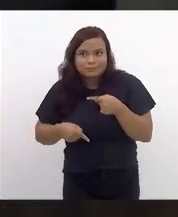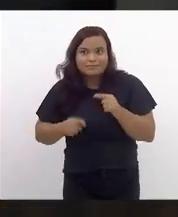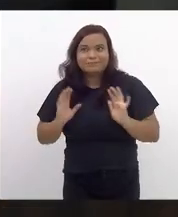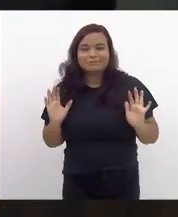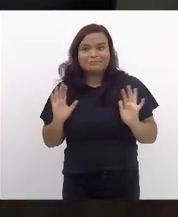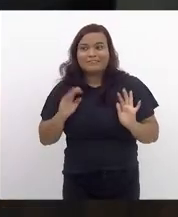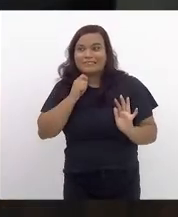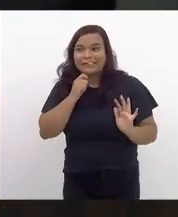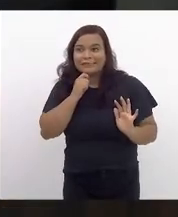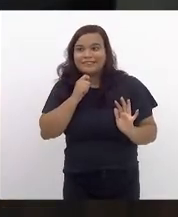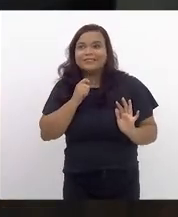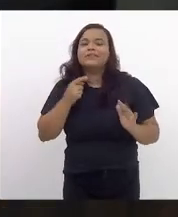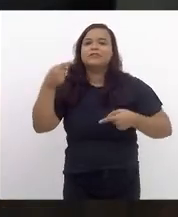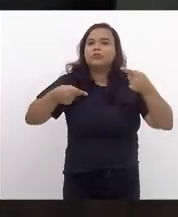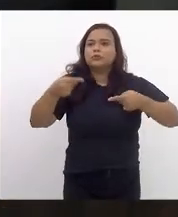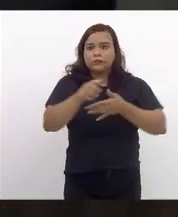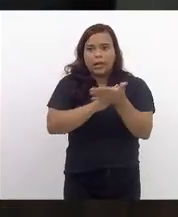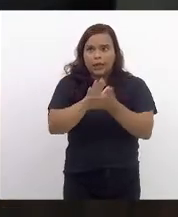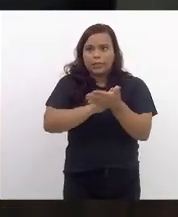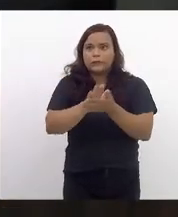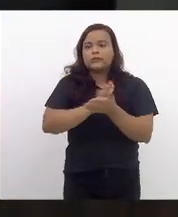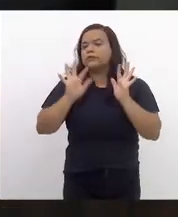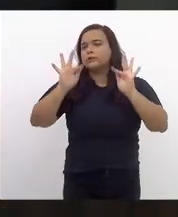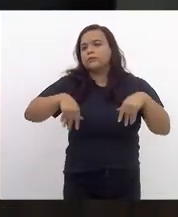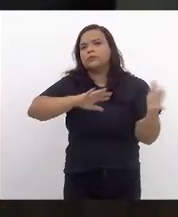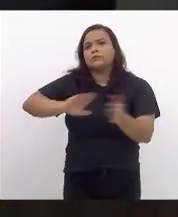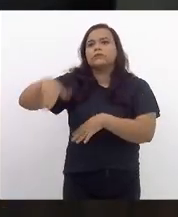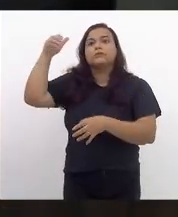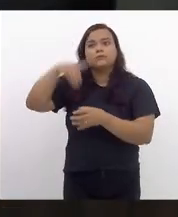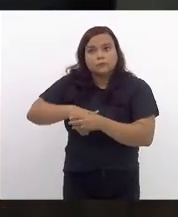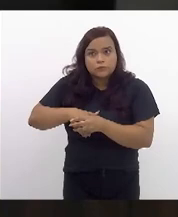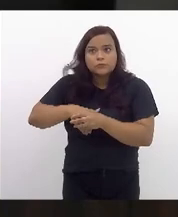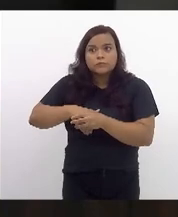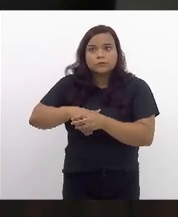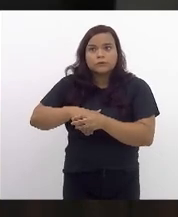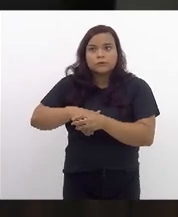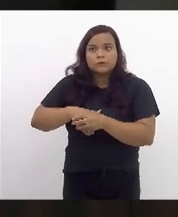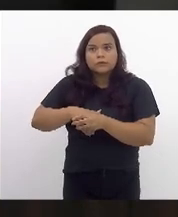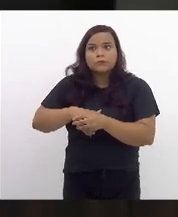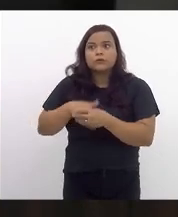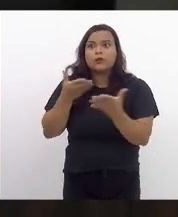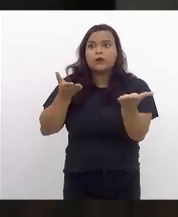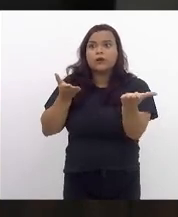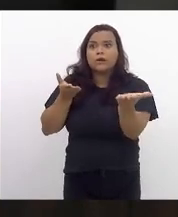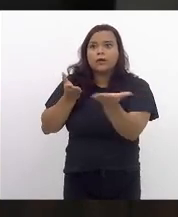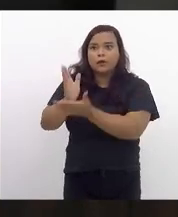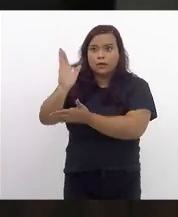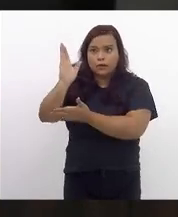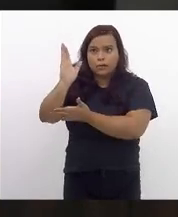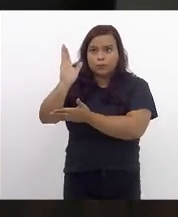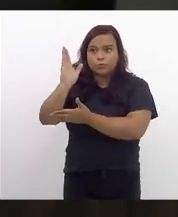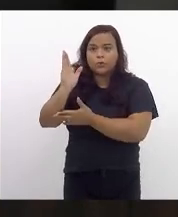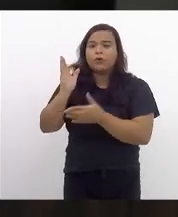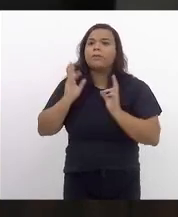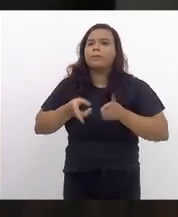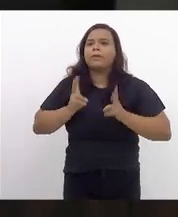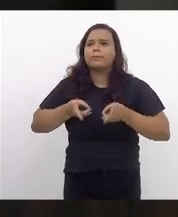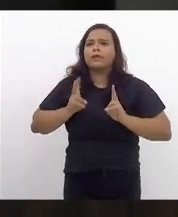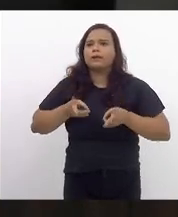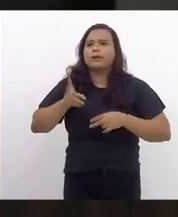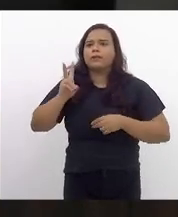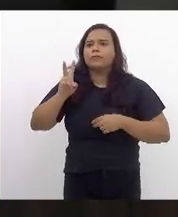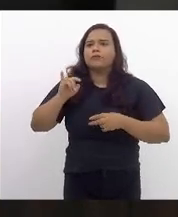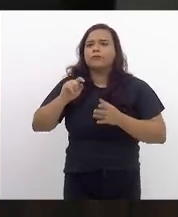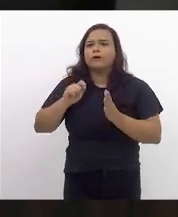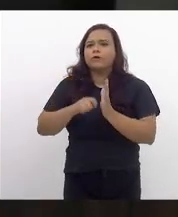discussão. Não havendo quem queira discutir, encerra a discussão em votação. Senhores que aprovam, permaneçam como estão. Aprovado, vai ao